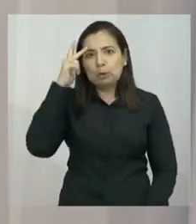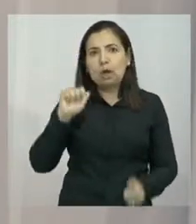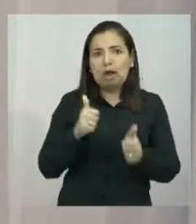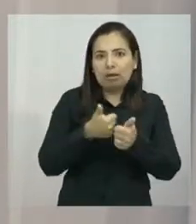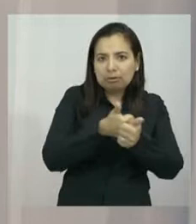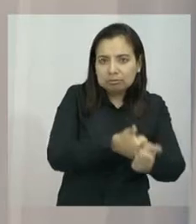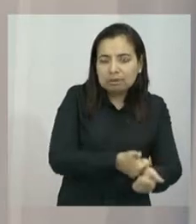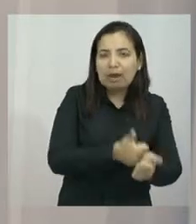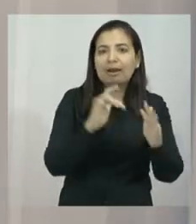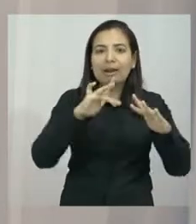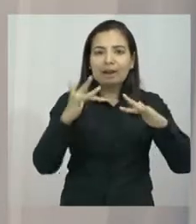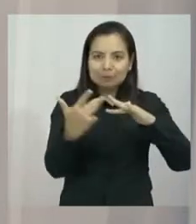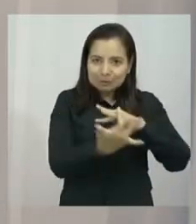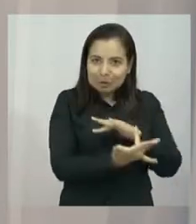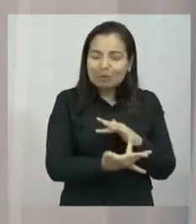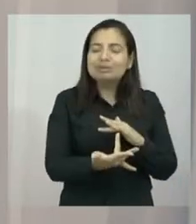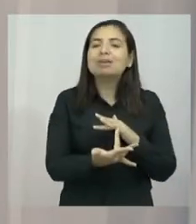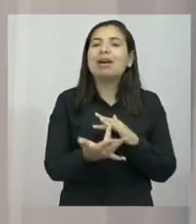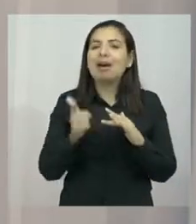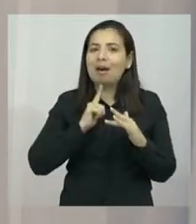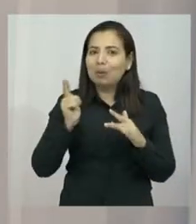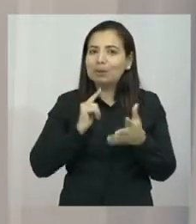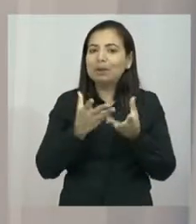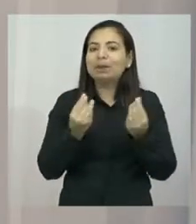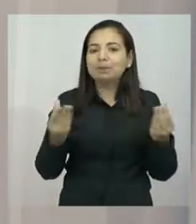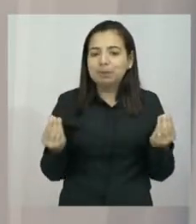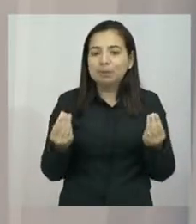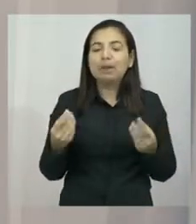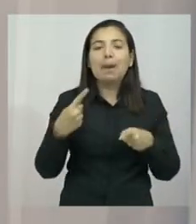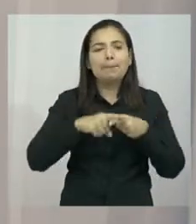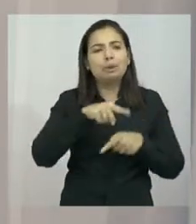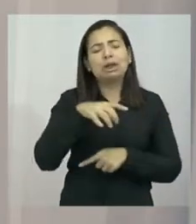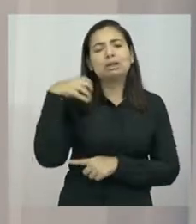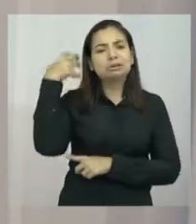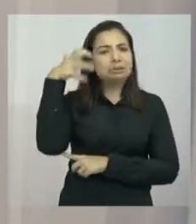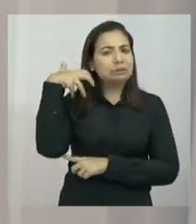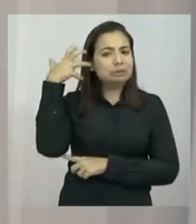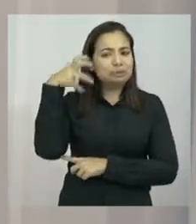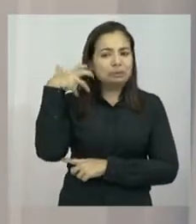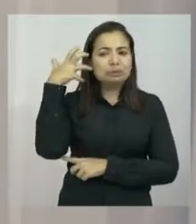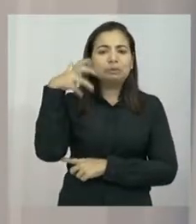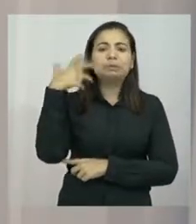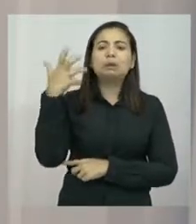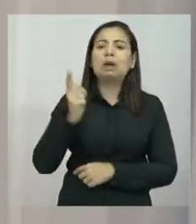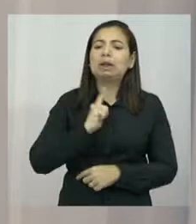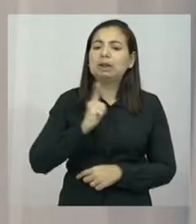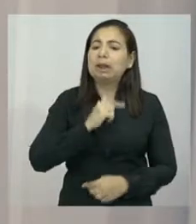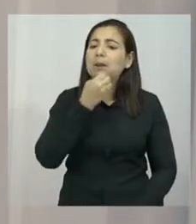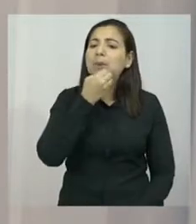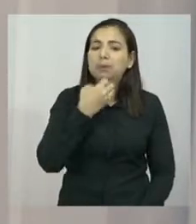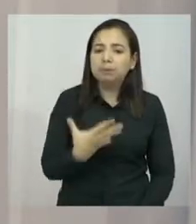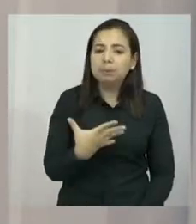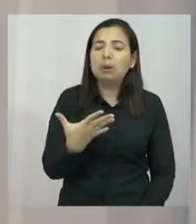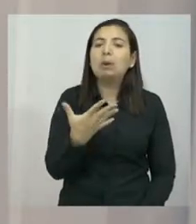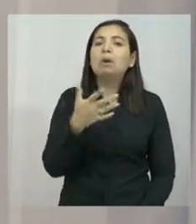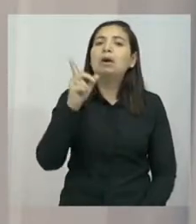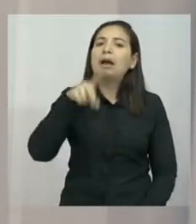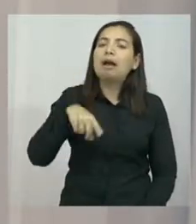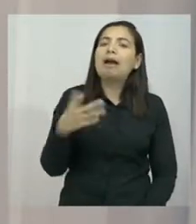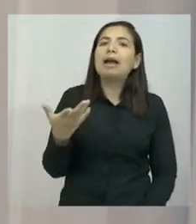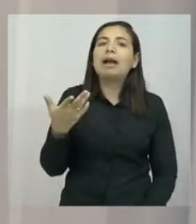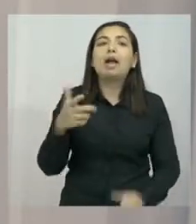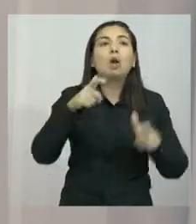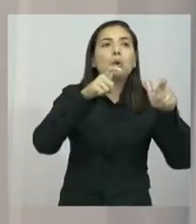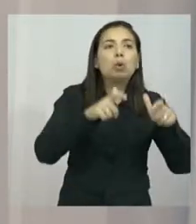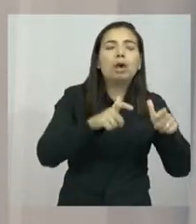si, ela acompanha os louvores dela, né? A gente vê Lugar Secreto, um louvor muito conhecido.